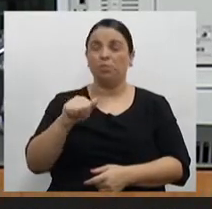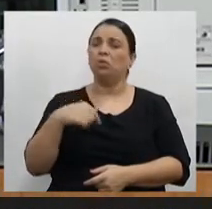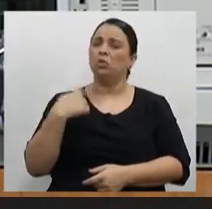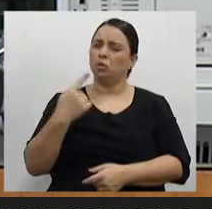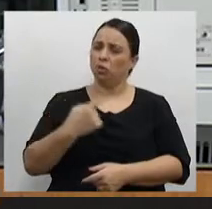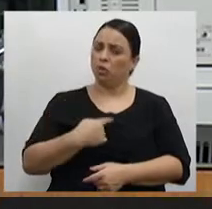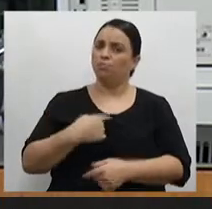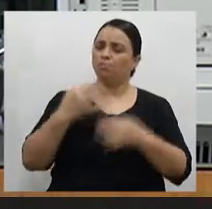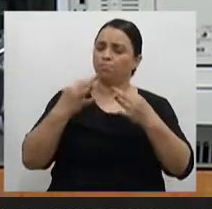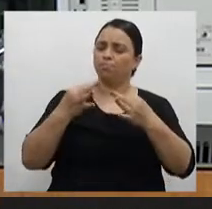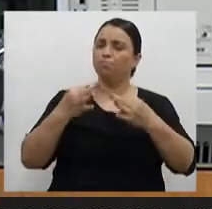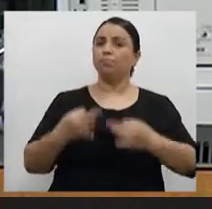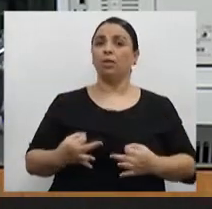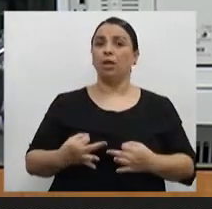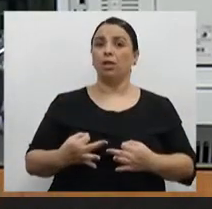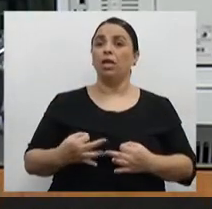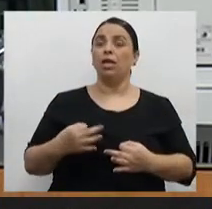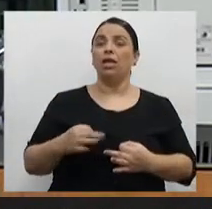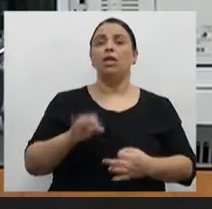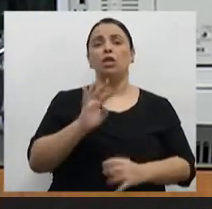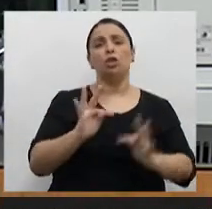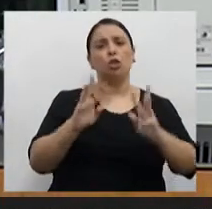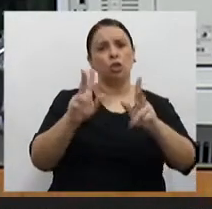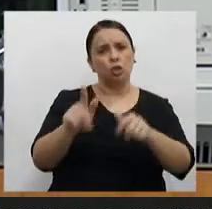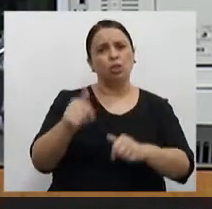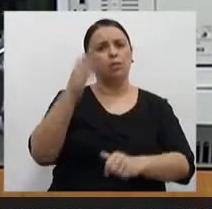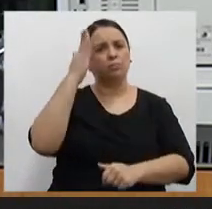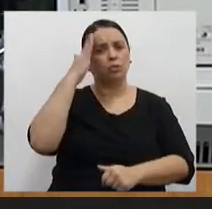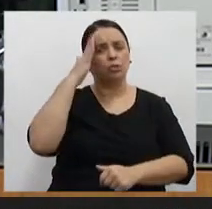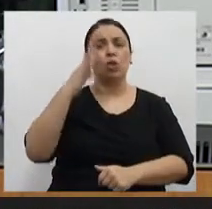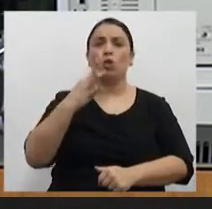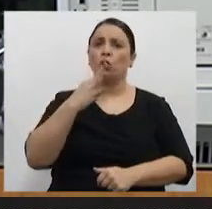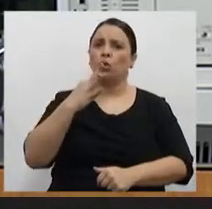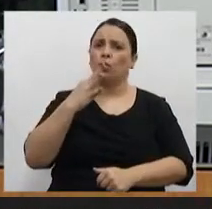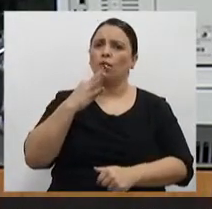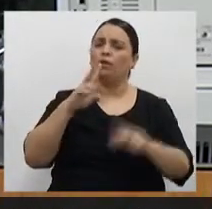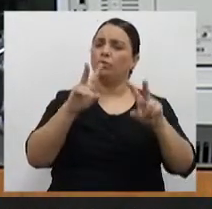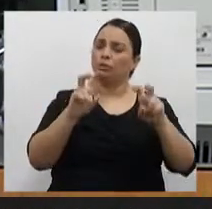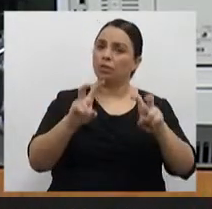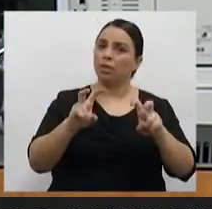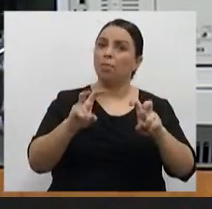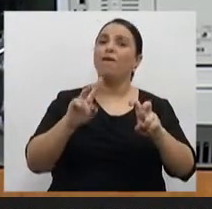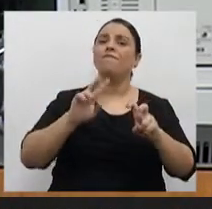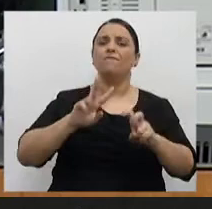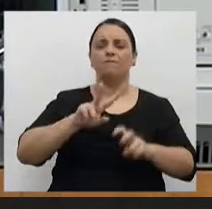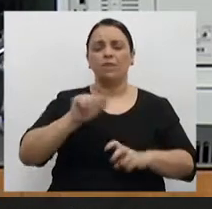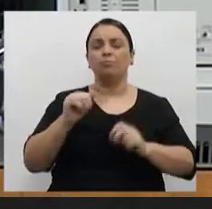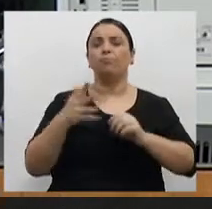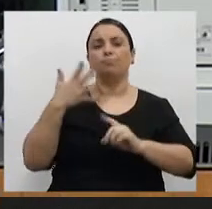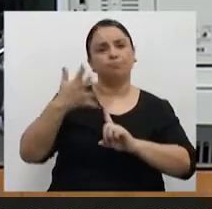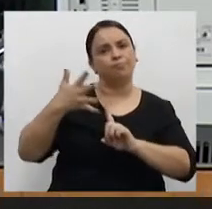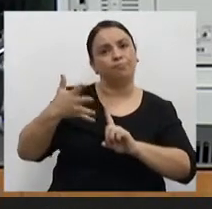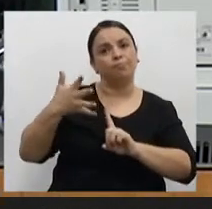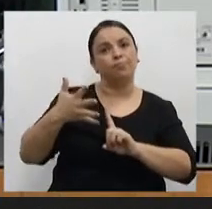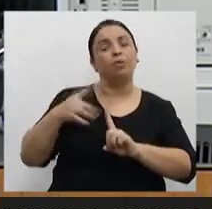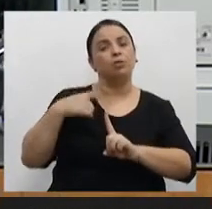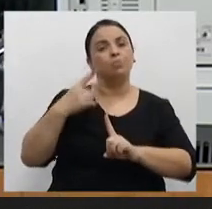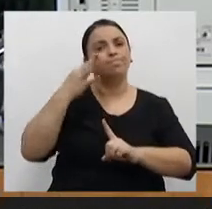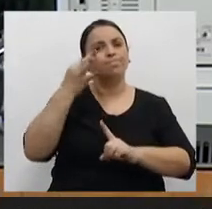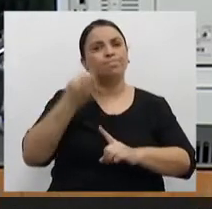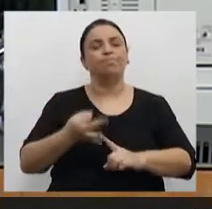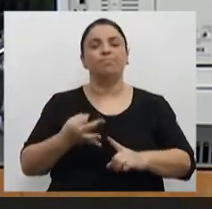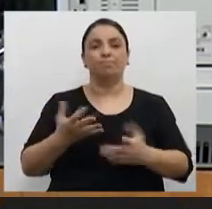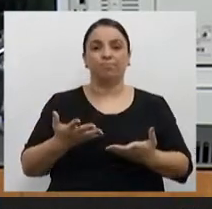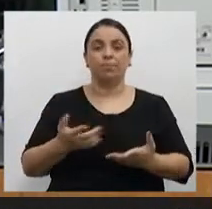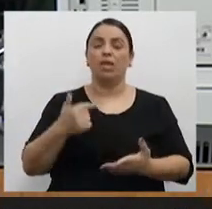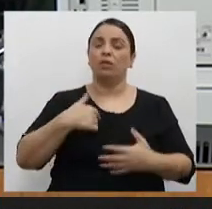entendem disso em todo o estado de Minas Gerais. Estou muito feliz quando Vossa Excelência nominou as pessoas